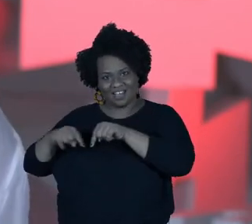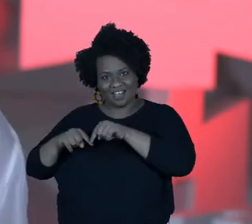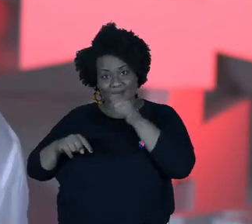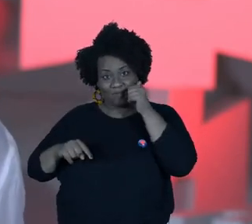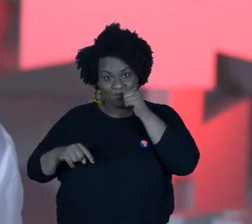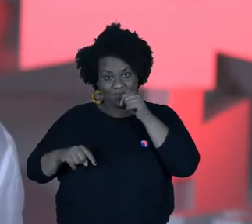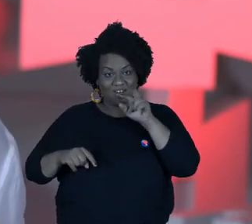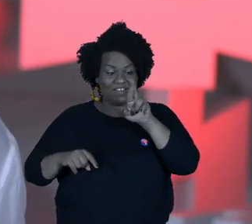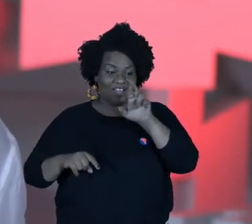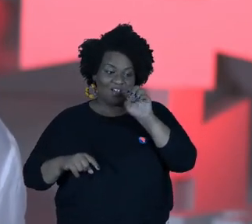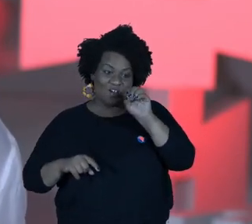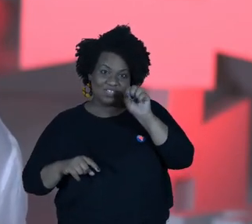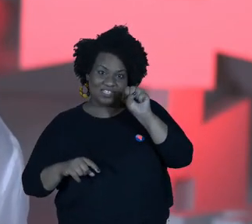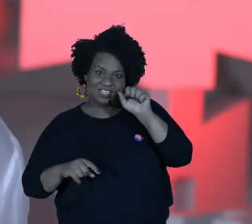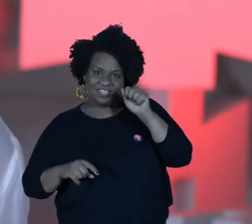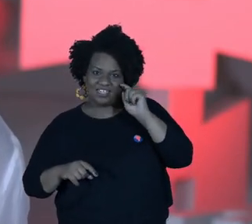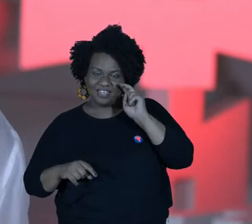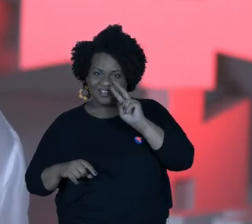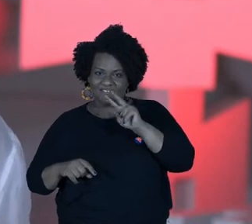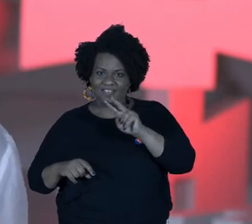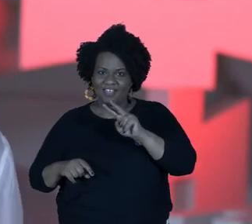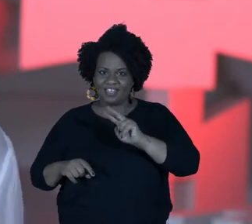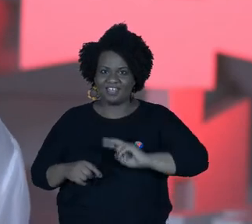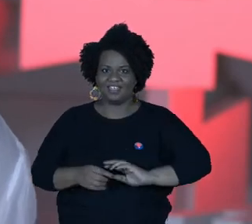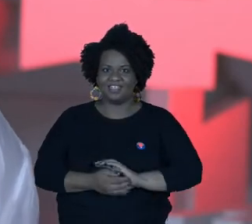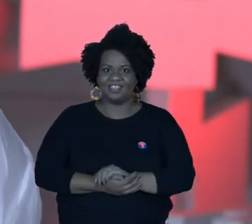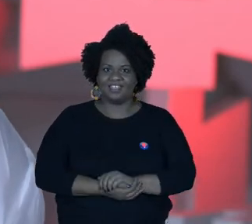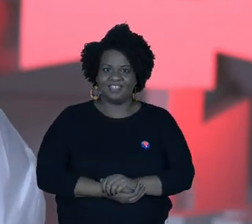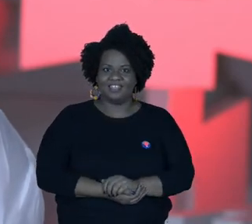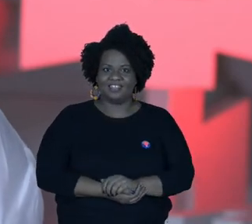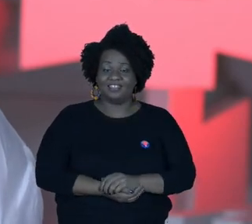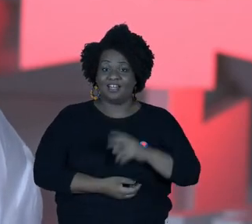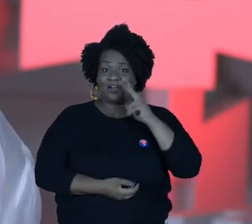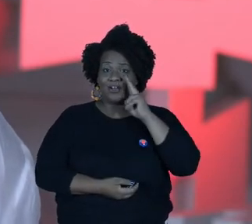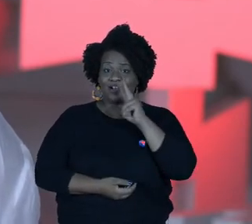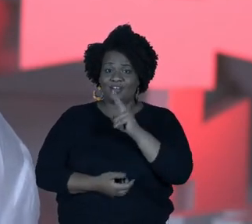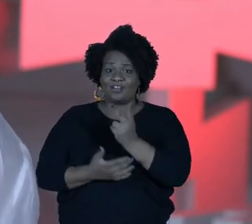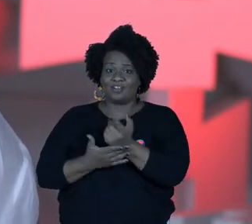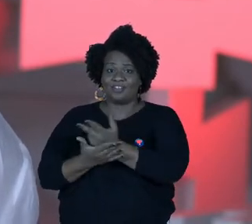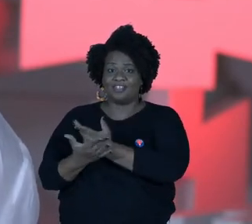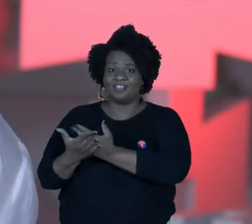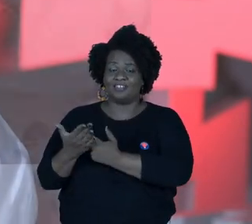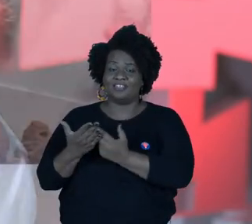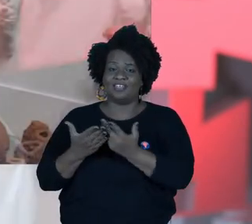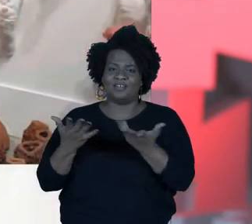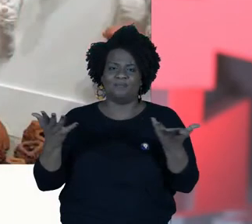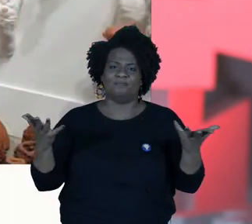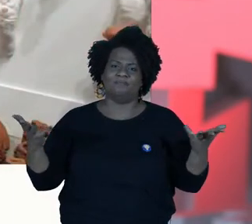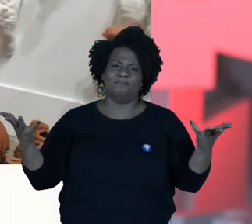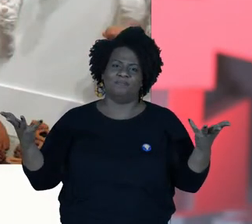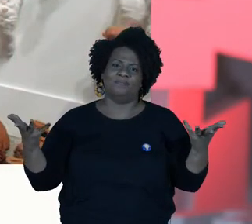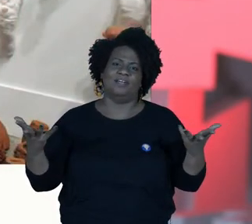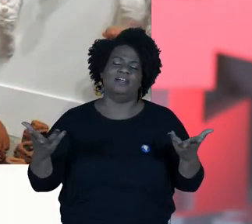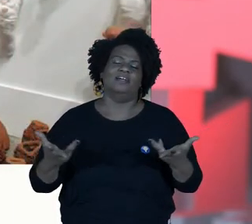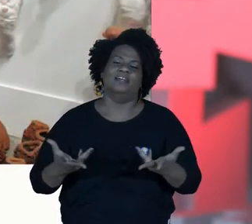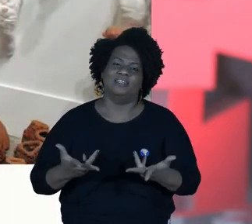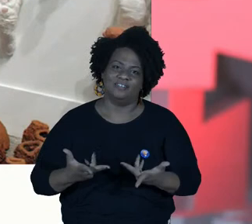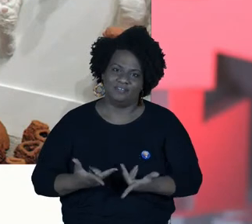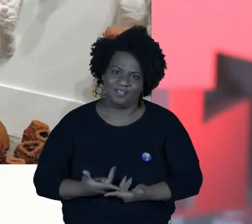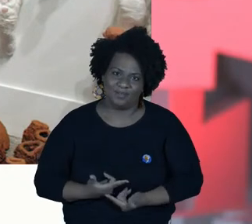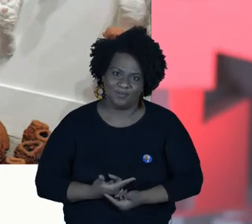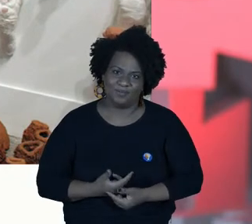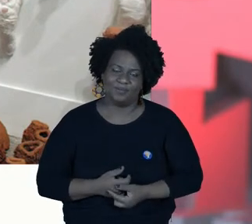Paulino, eu acho que tem um detalhe aqui, peraí. Olha o detalhe da obra. É maravilhoso, gente, maravilhoso.